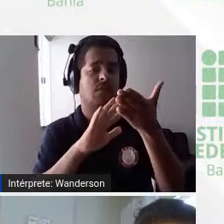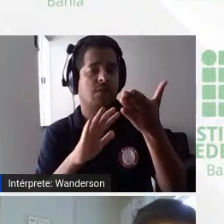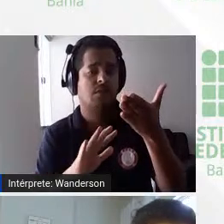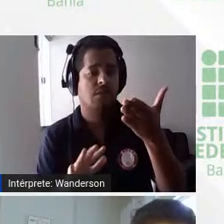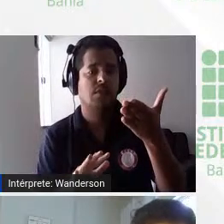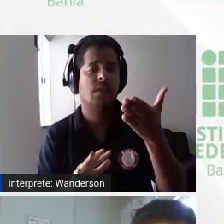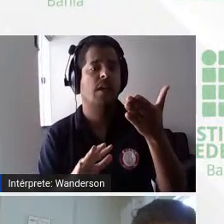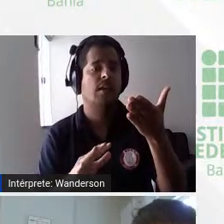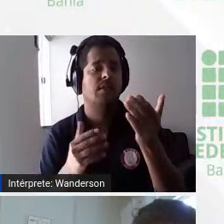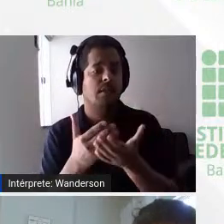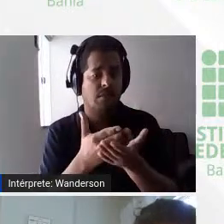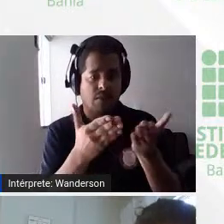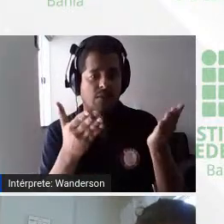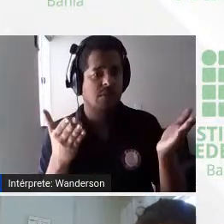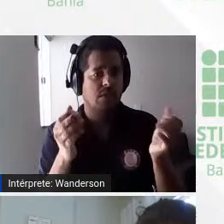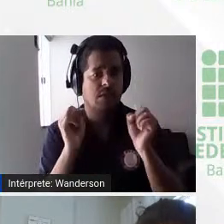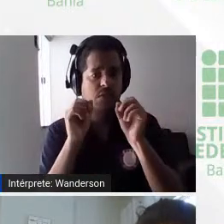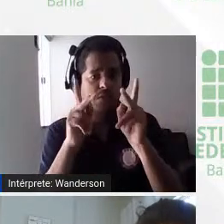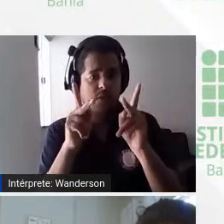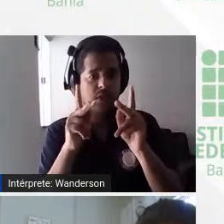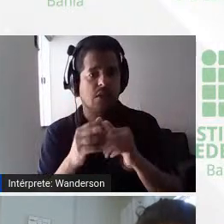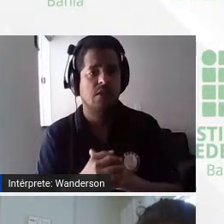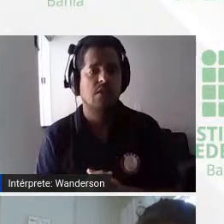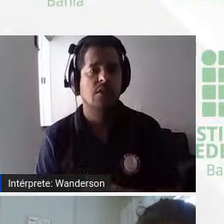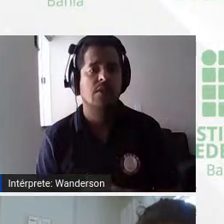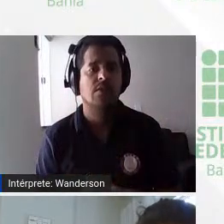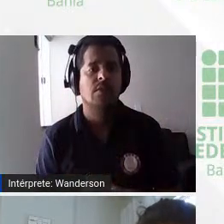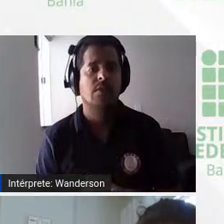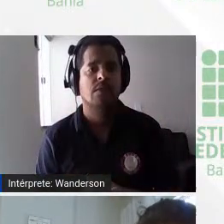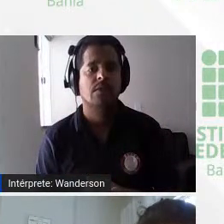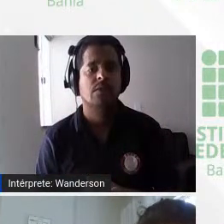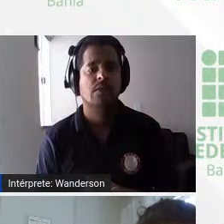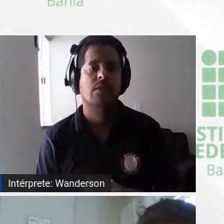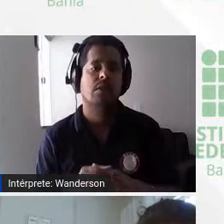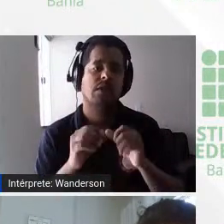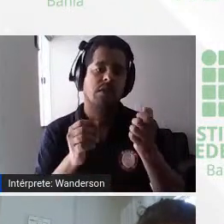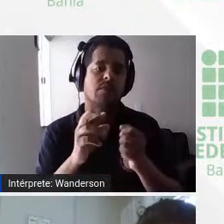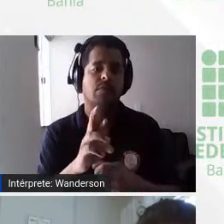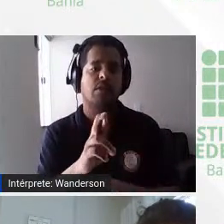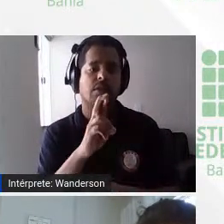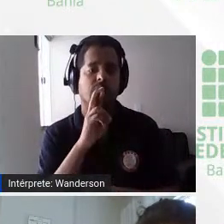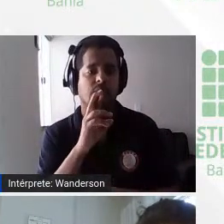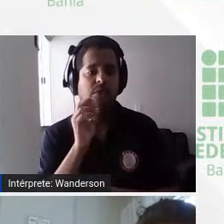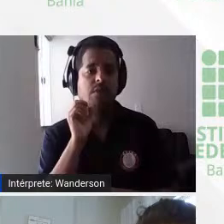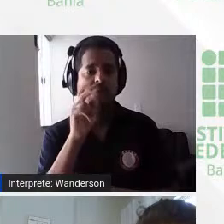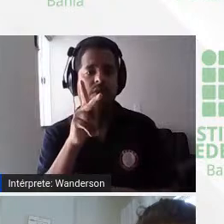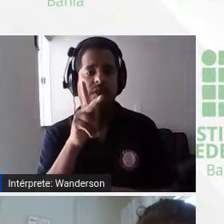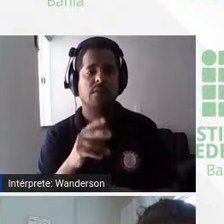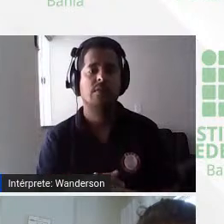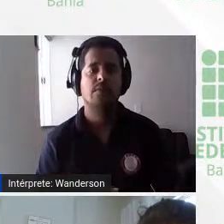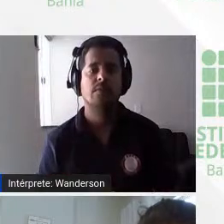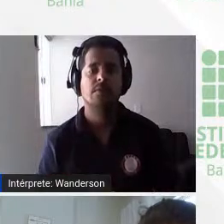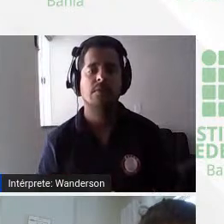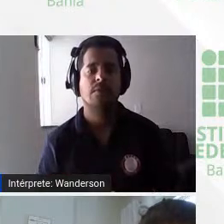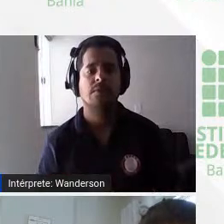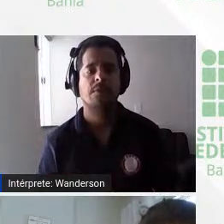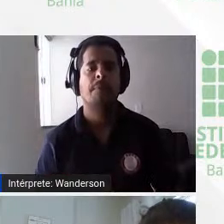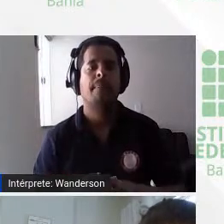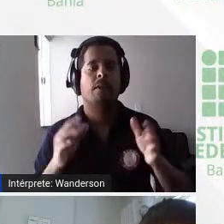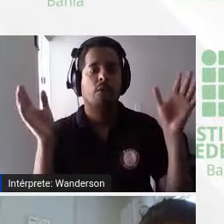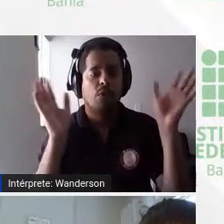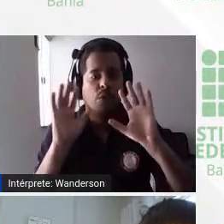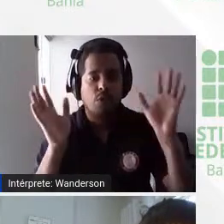para vocês já. Que acham aí, dão a resposta e é isso. Olá,